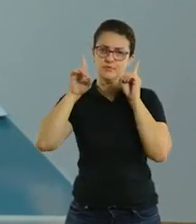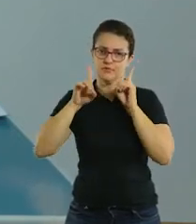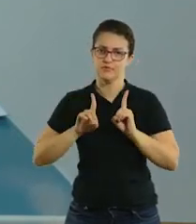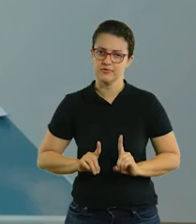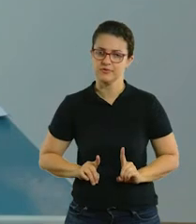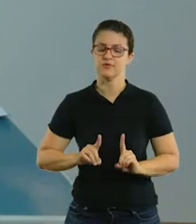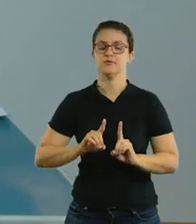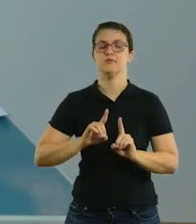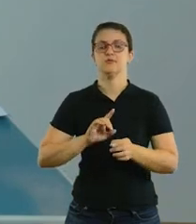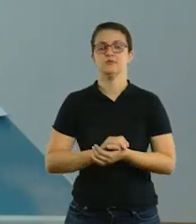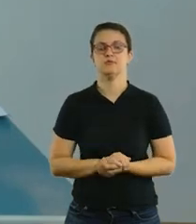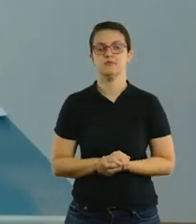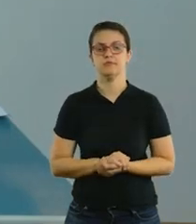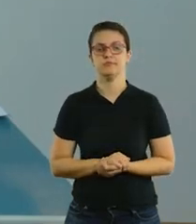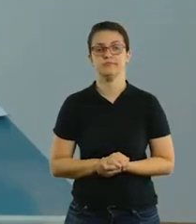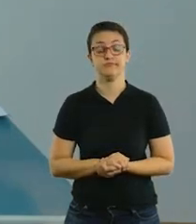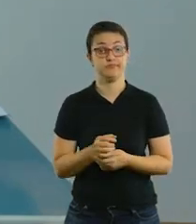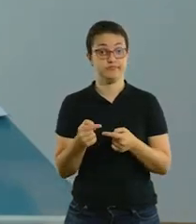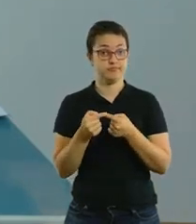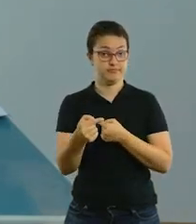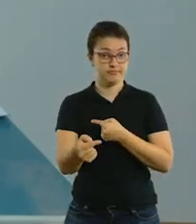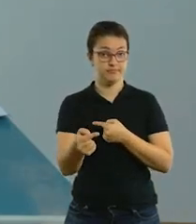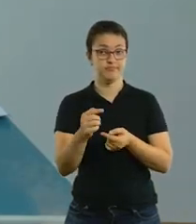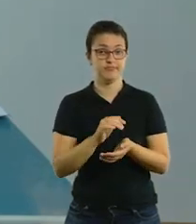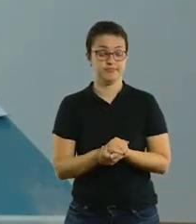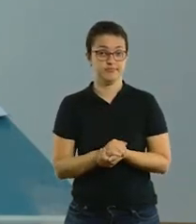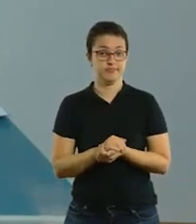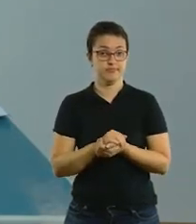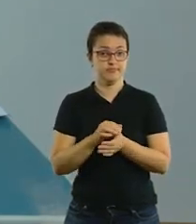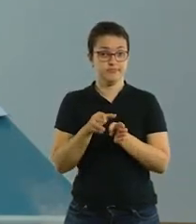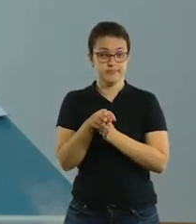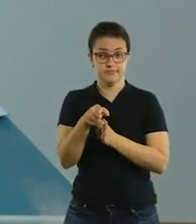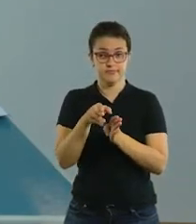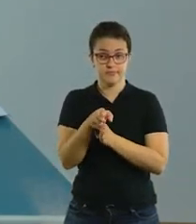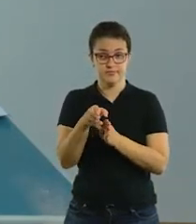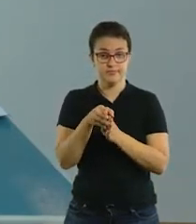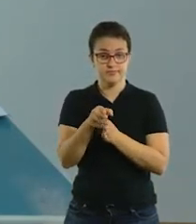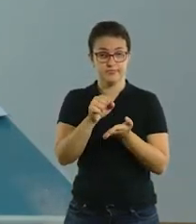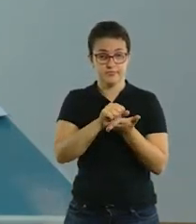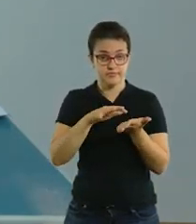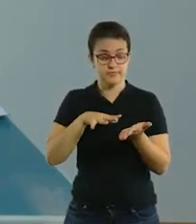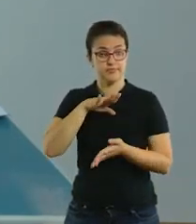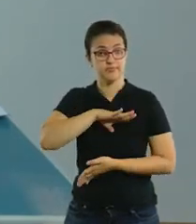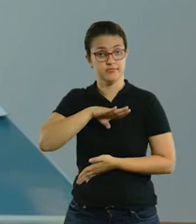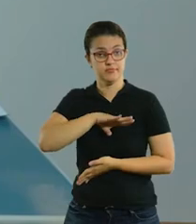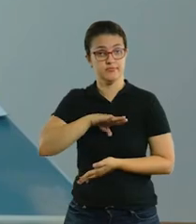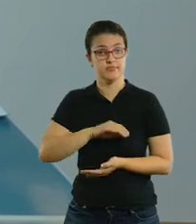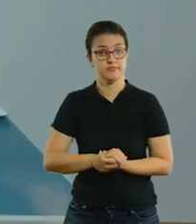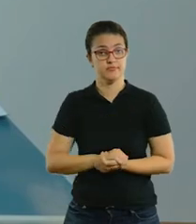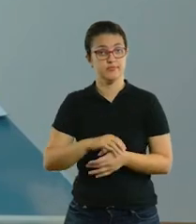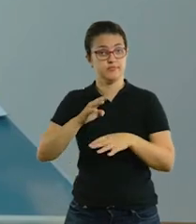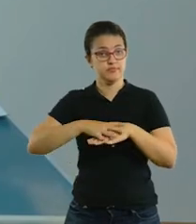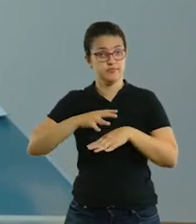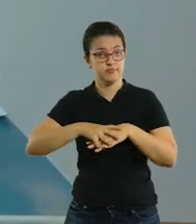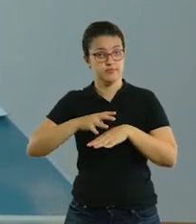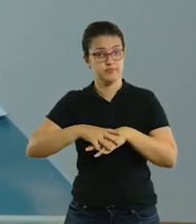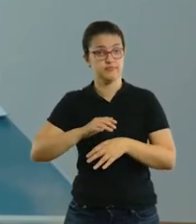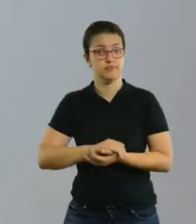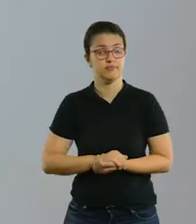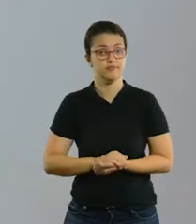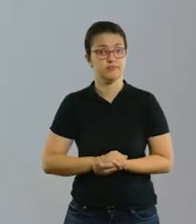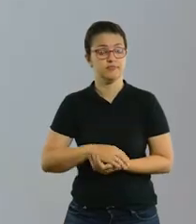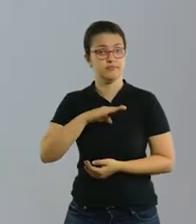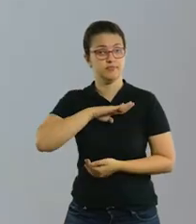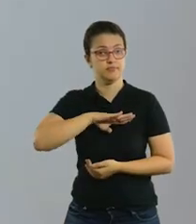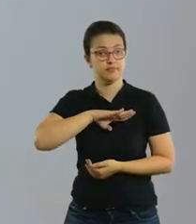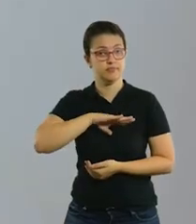crianças com deficiência. Essa semana eu vou auxiliar vocês nas atividades de língua portuguesa e matemática.